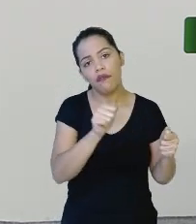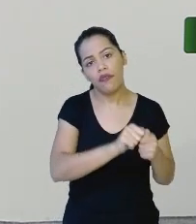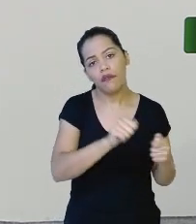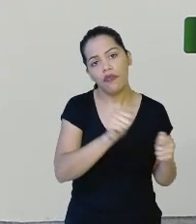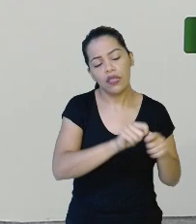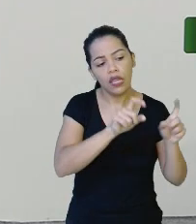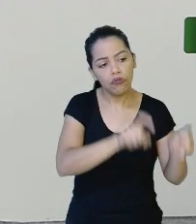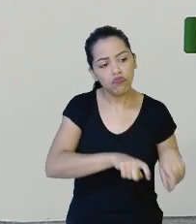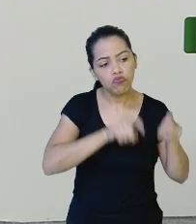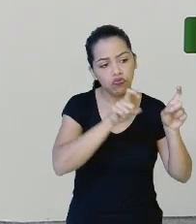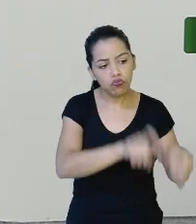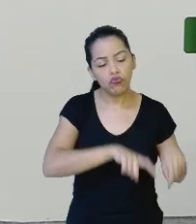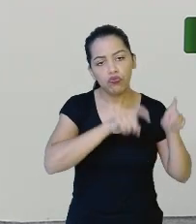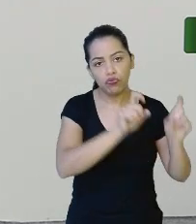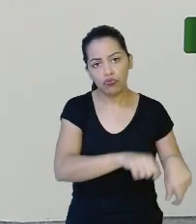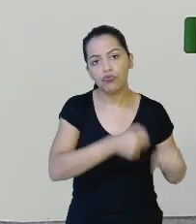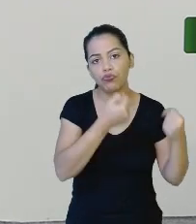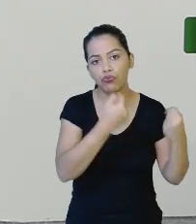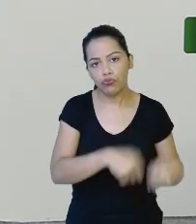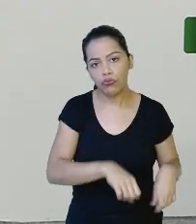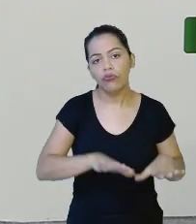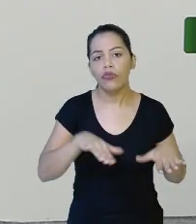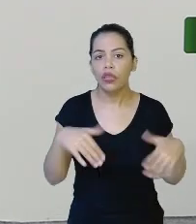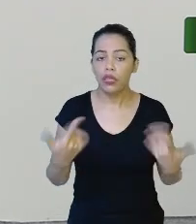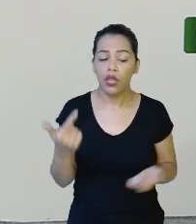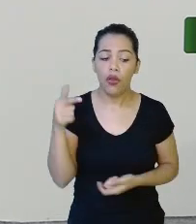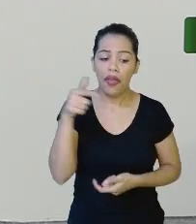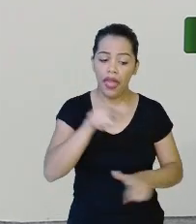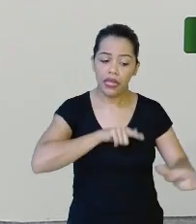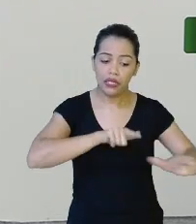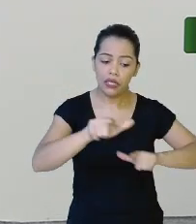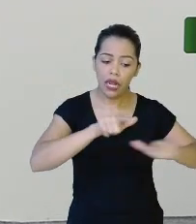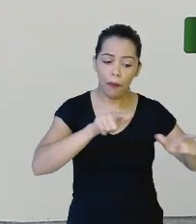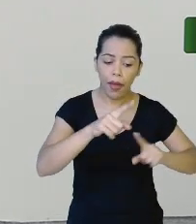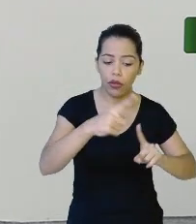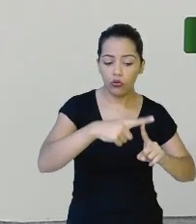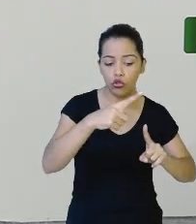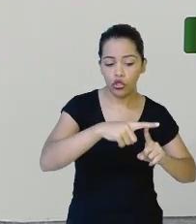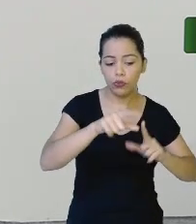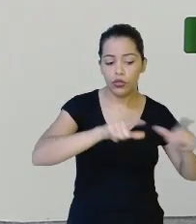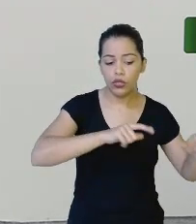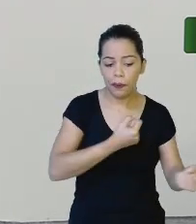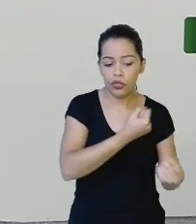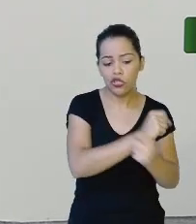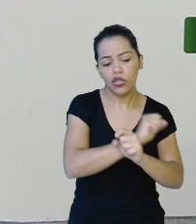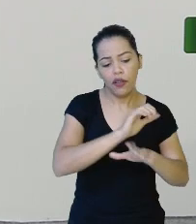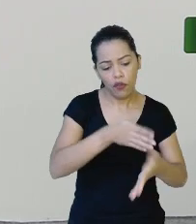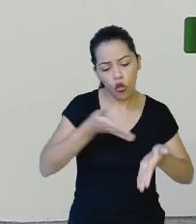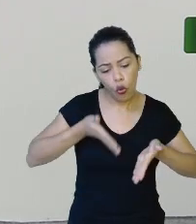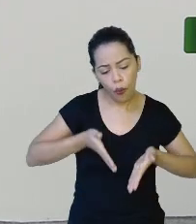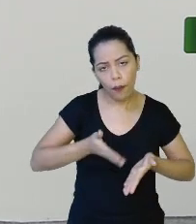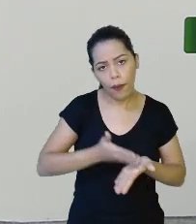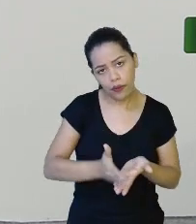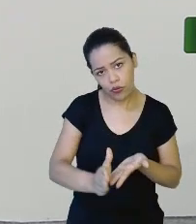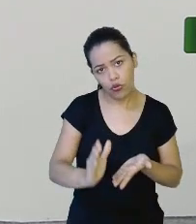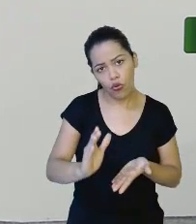três povos que deram originários aqui ao nosso país. Primeiro, os indígenas que aqui já moravam.